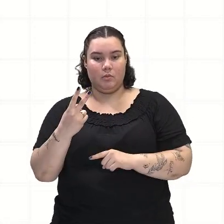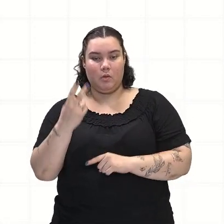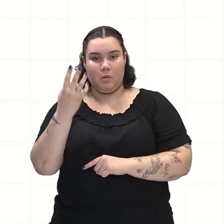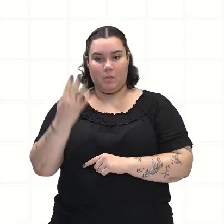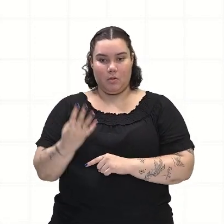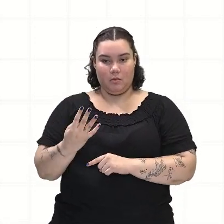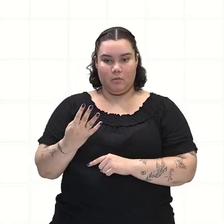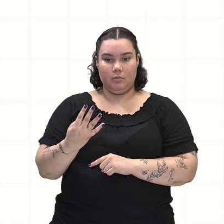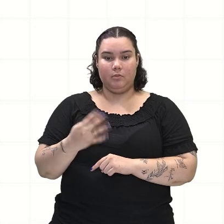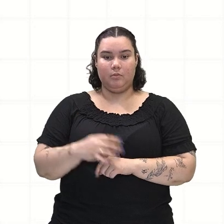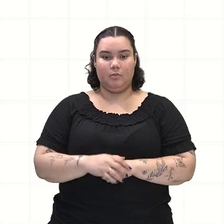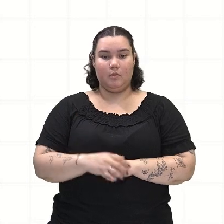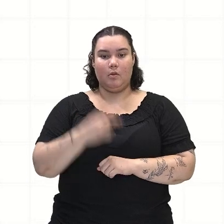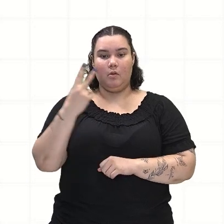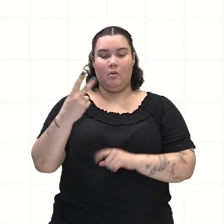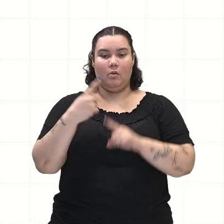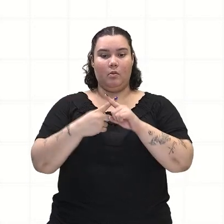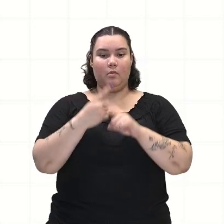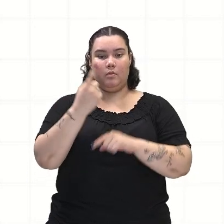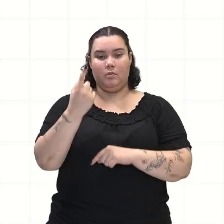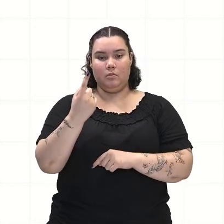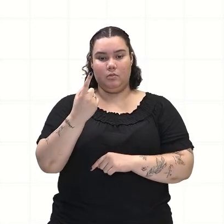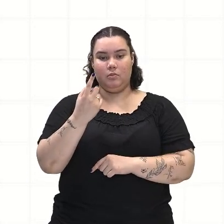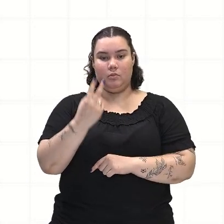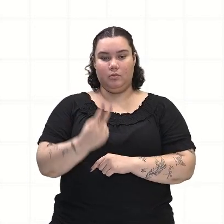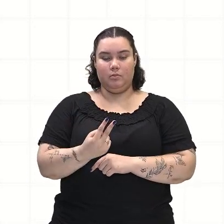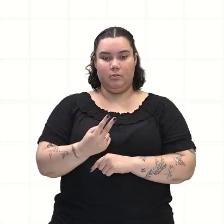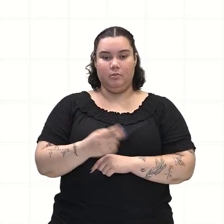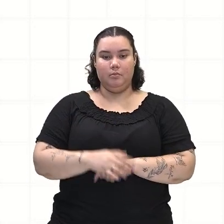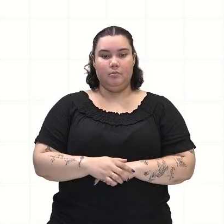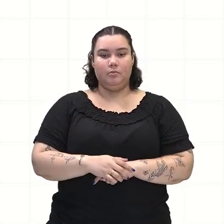4. E 2 vezes 1, 2.